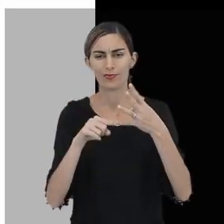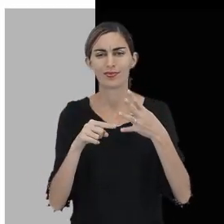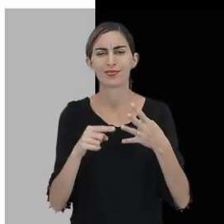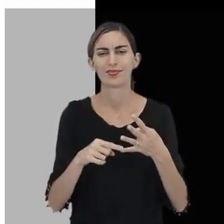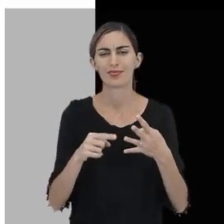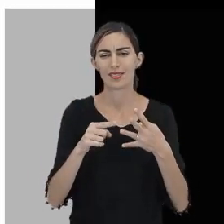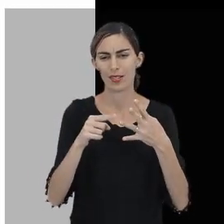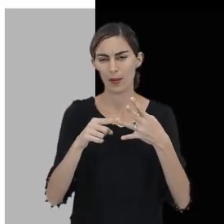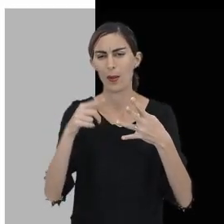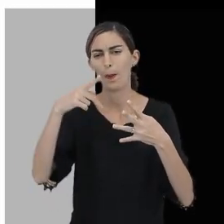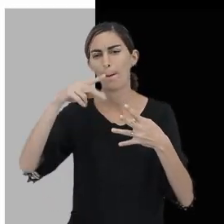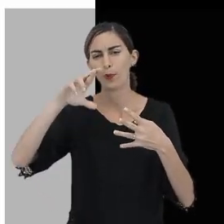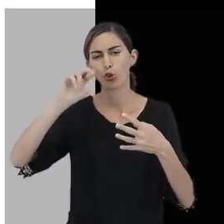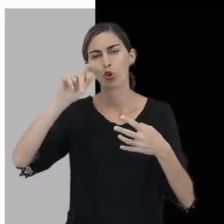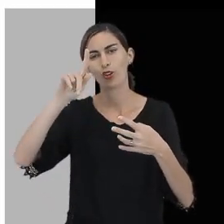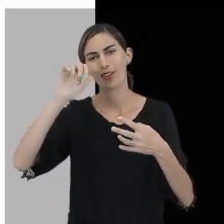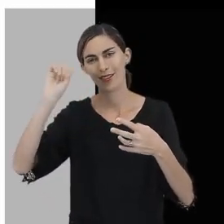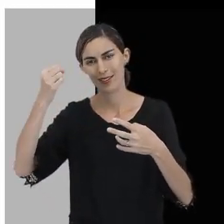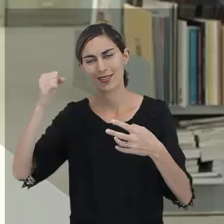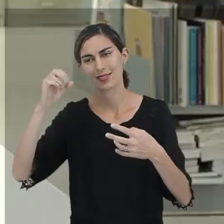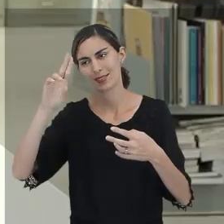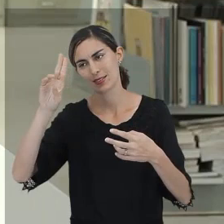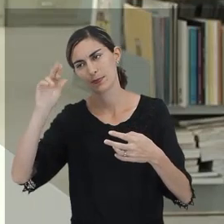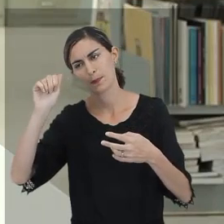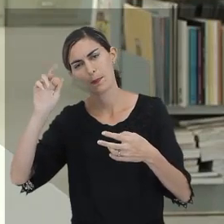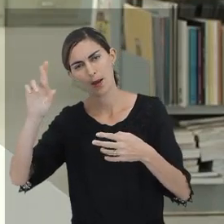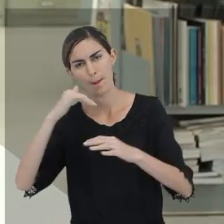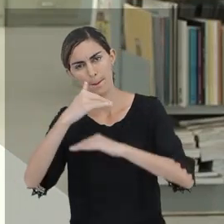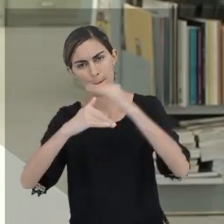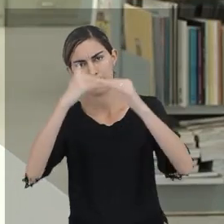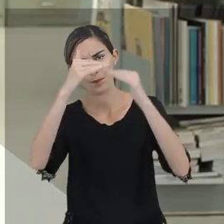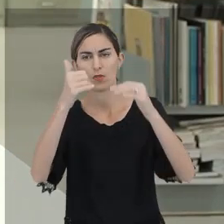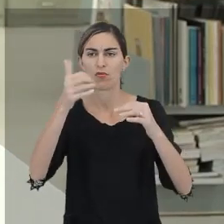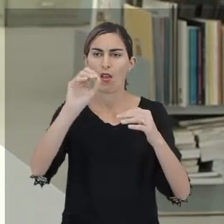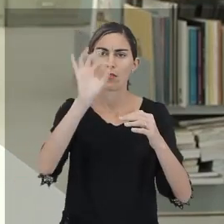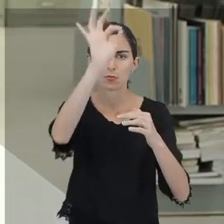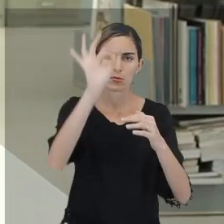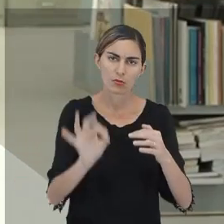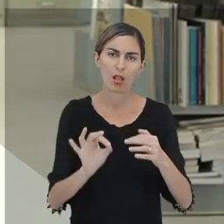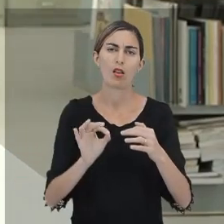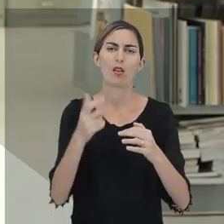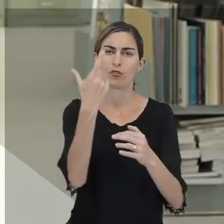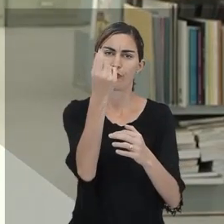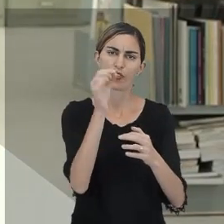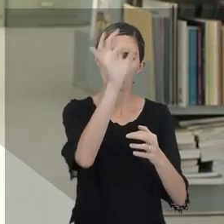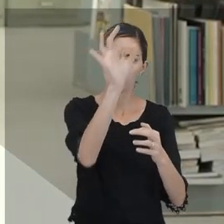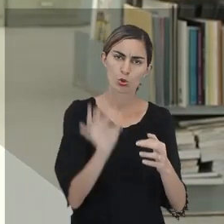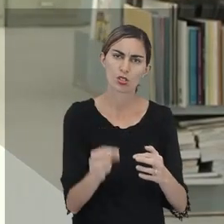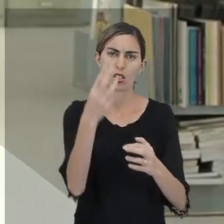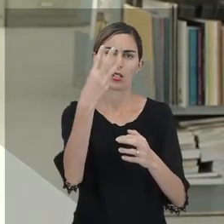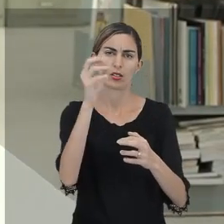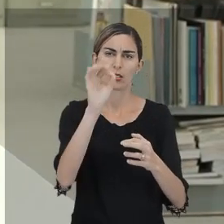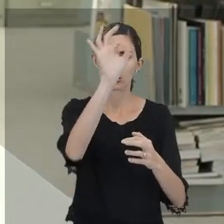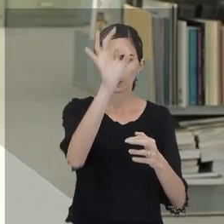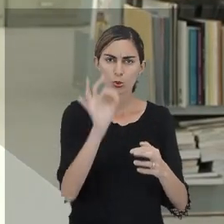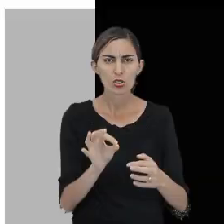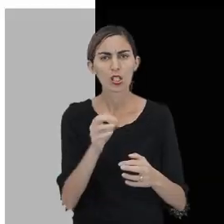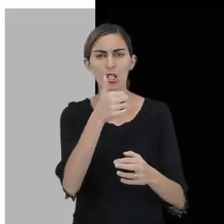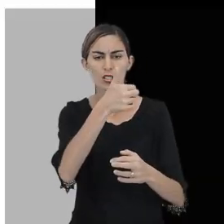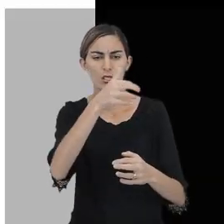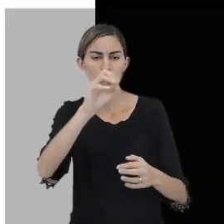componente chamado próprias barro que é uma barra de progresso que ela pode estar 10 por cento processamento 20 e 30 até 100%